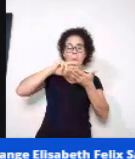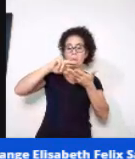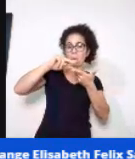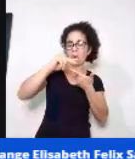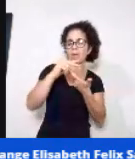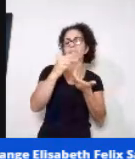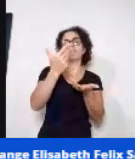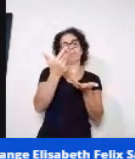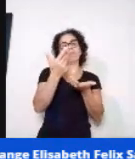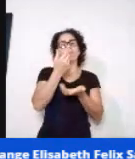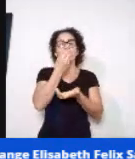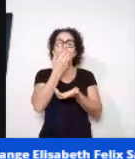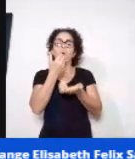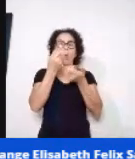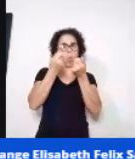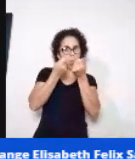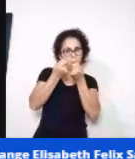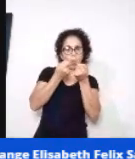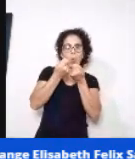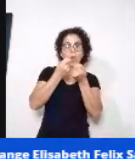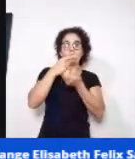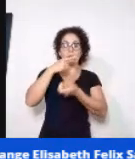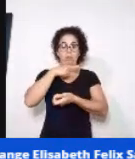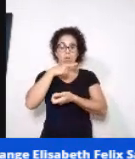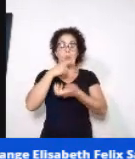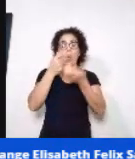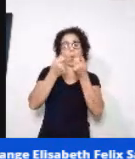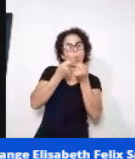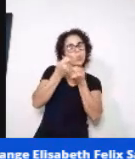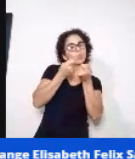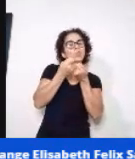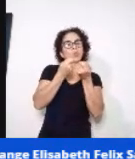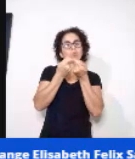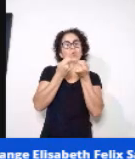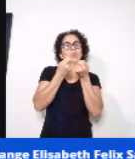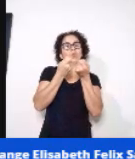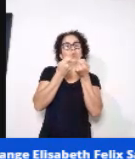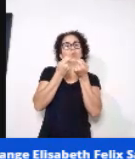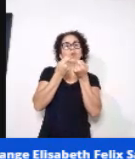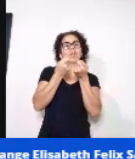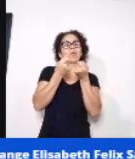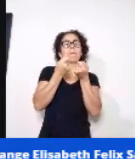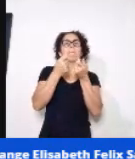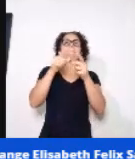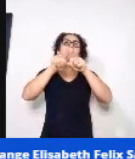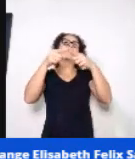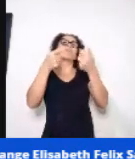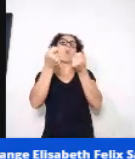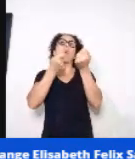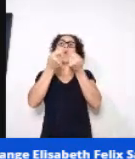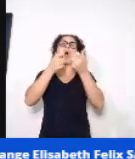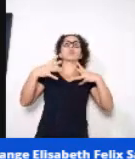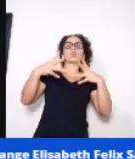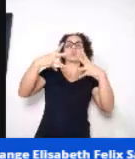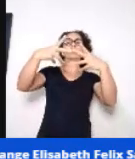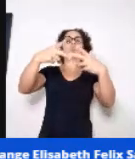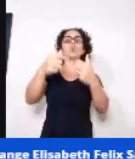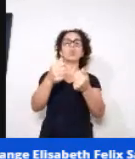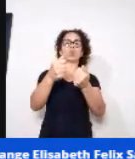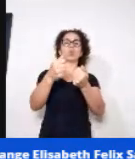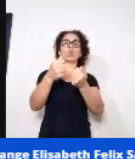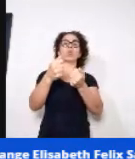exemplo, controlar. Opa, eu tenho o controle da situação. Ok. Mas se eu tento controlar tudo, inclusive